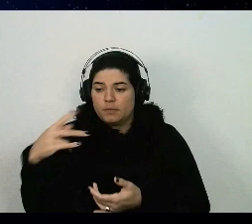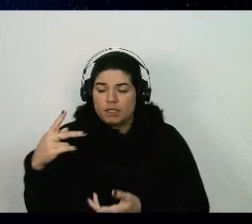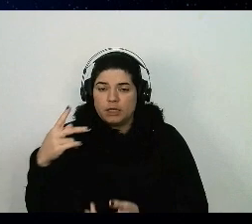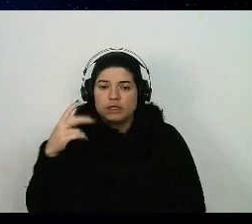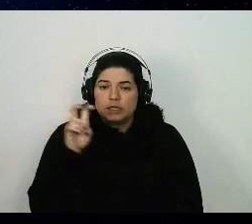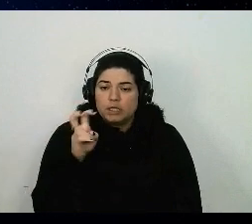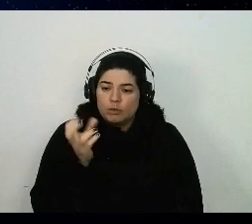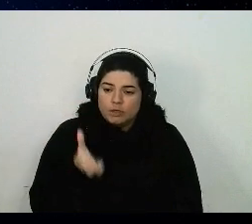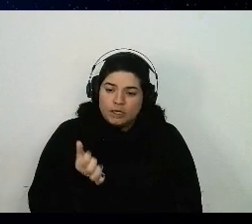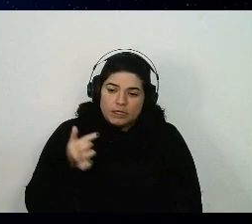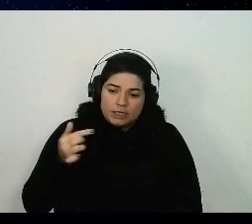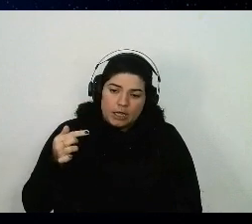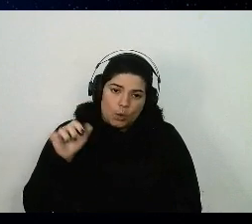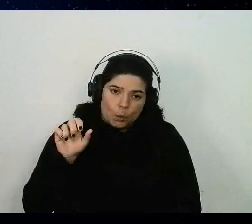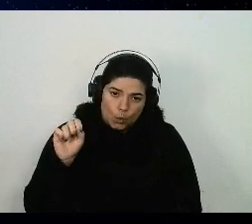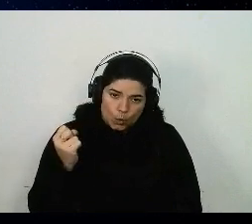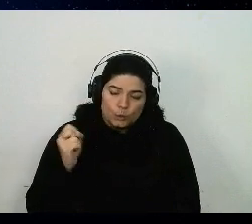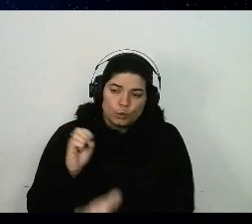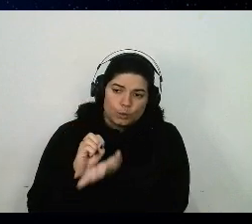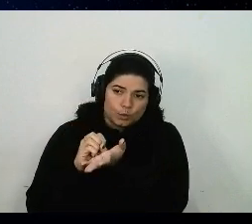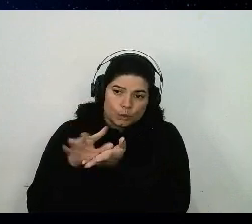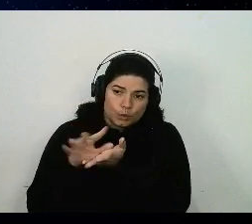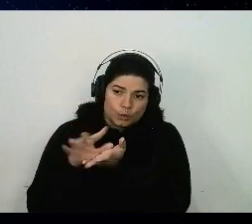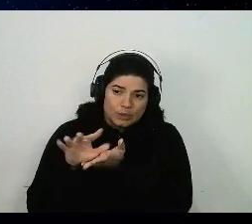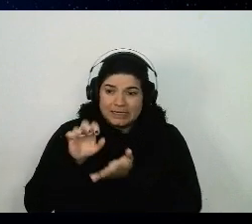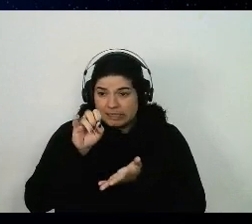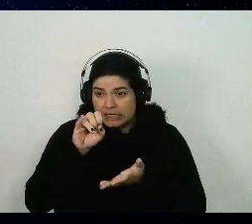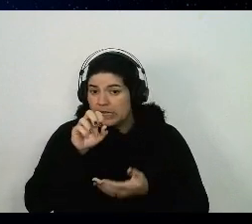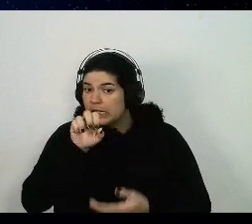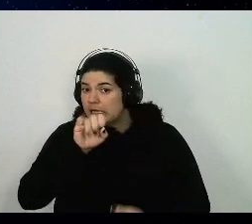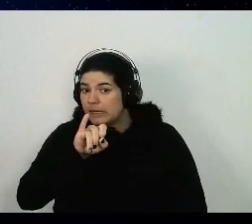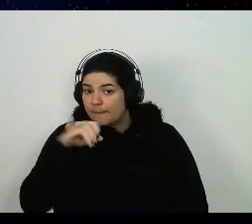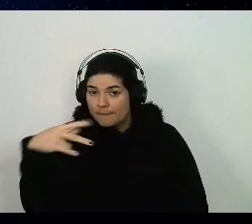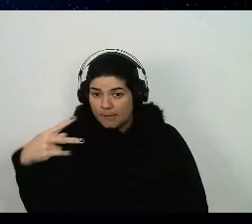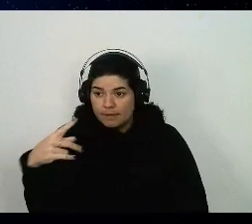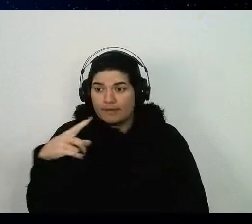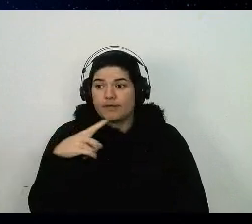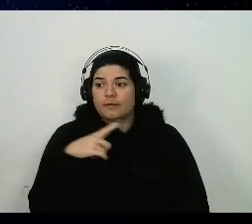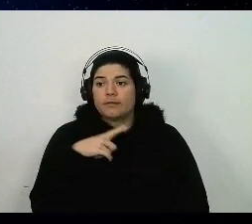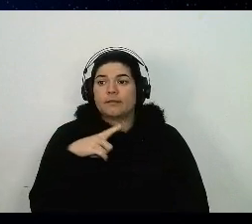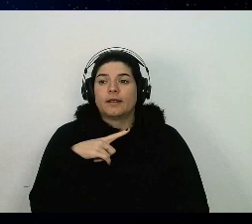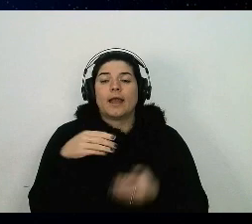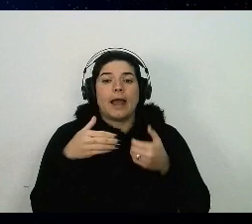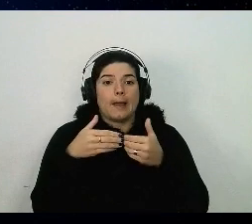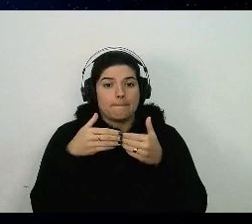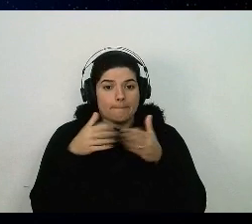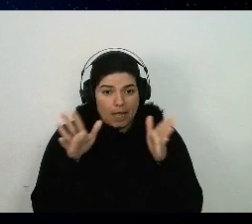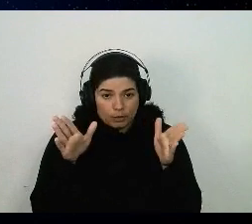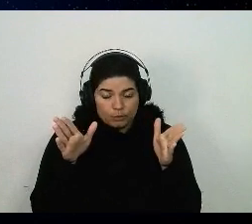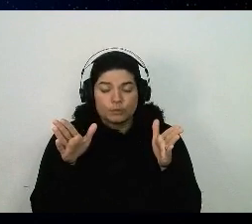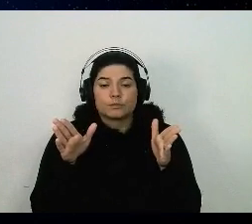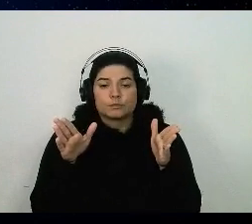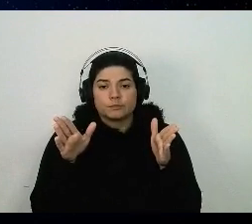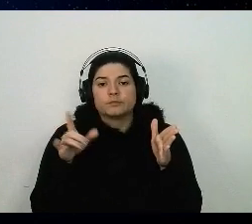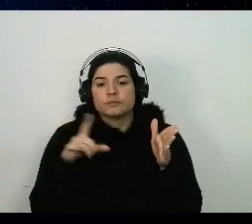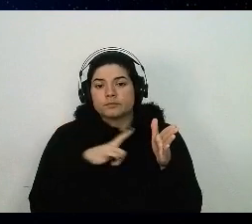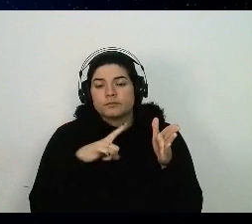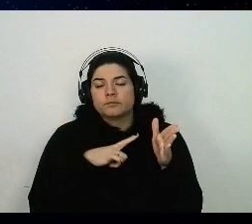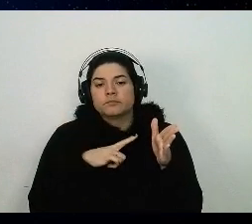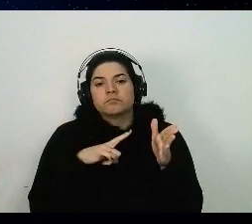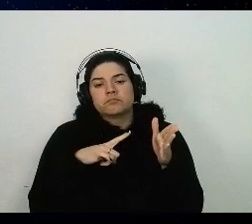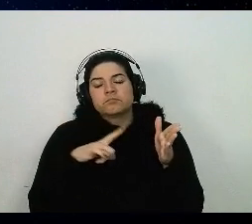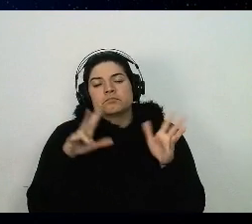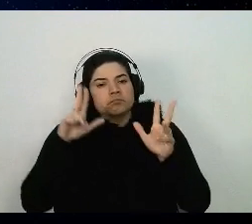7, 8. Se alguns desses IPs estiver lá com a porta aberta, com Redis nessa situação que